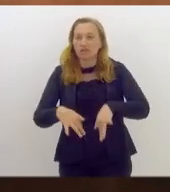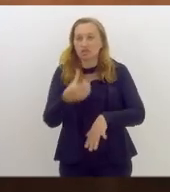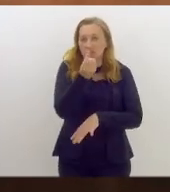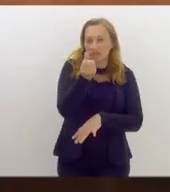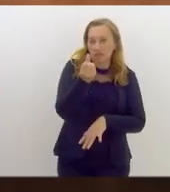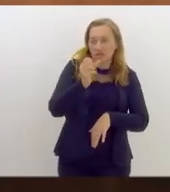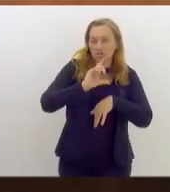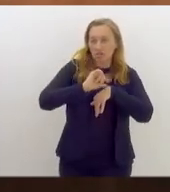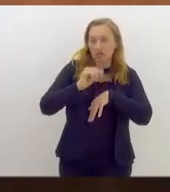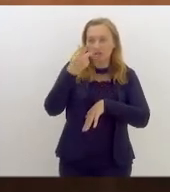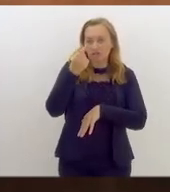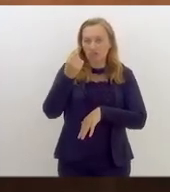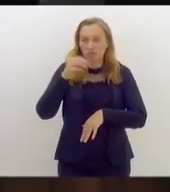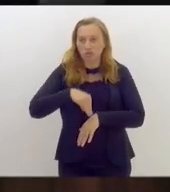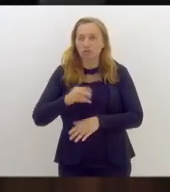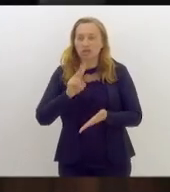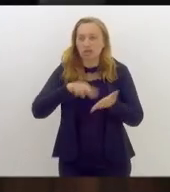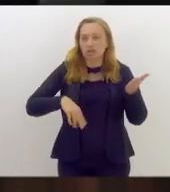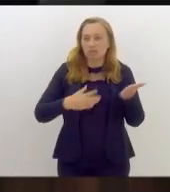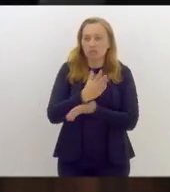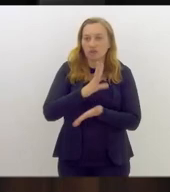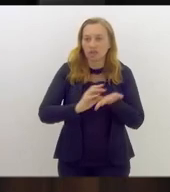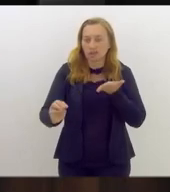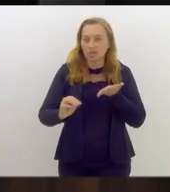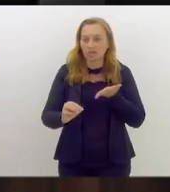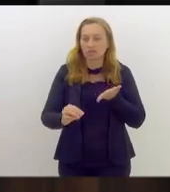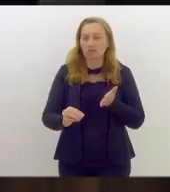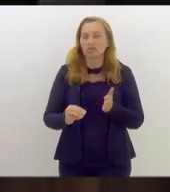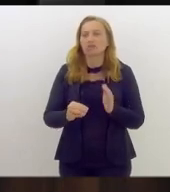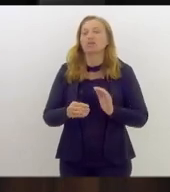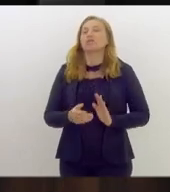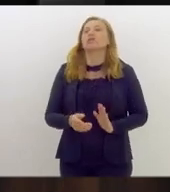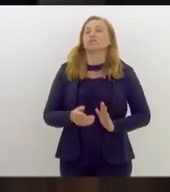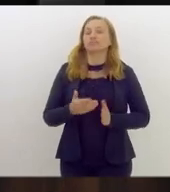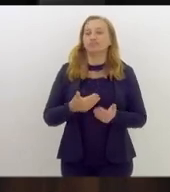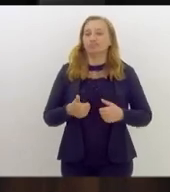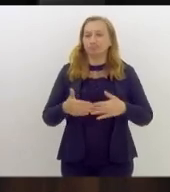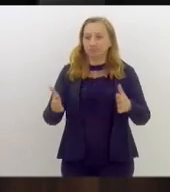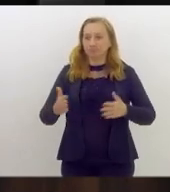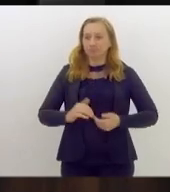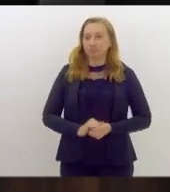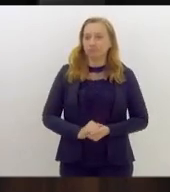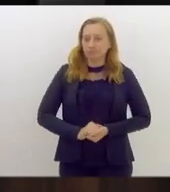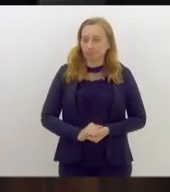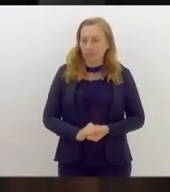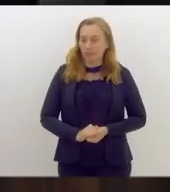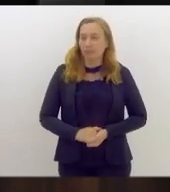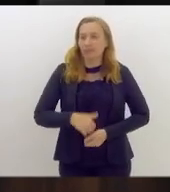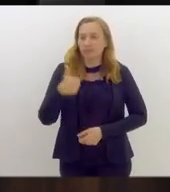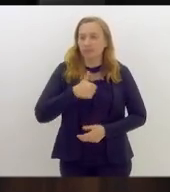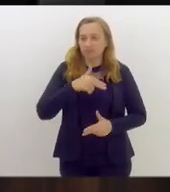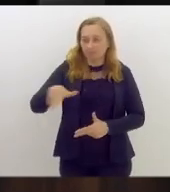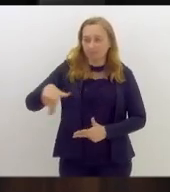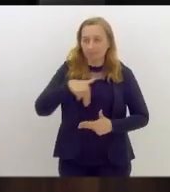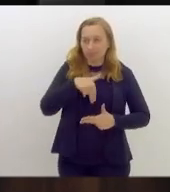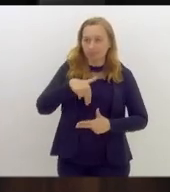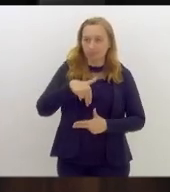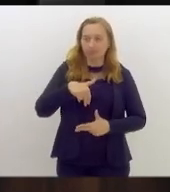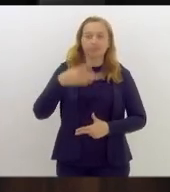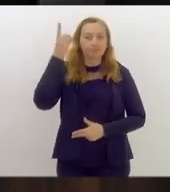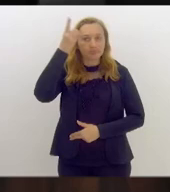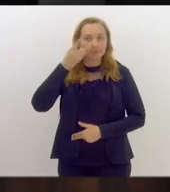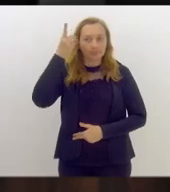e 20 minutos lida e aprovada a ata passar seus expediente inicial primeiro orado escrito